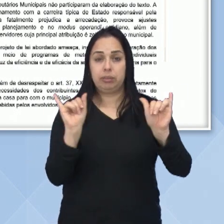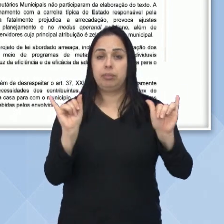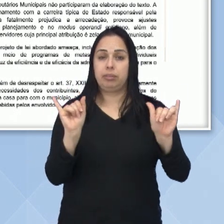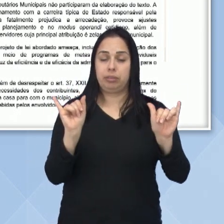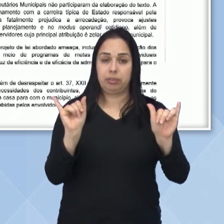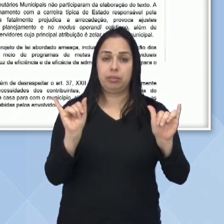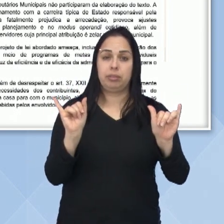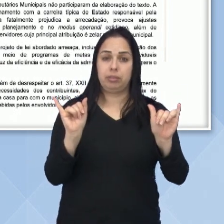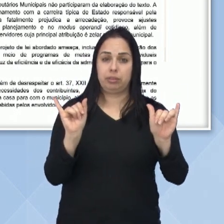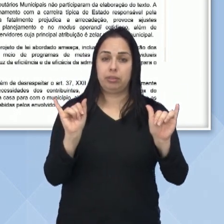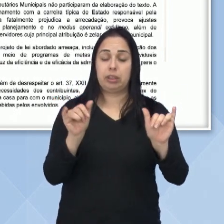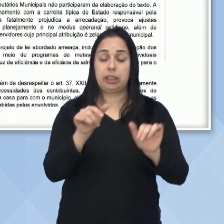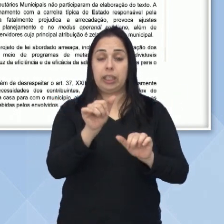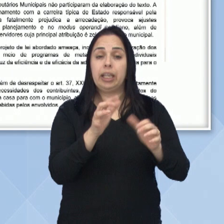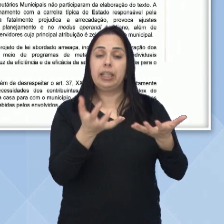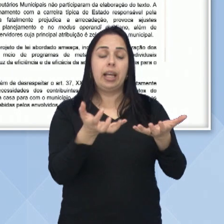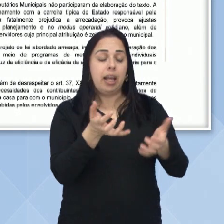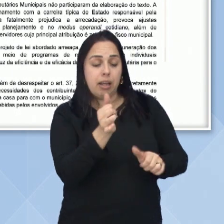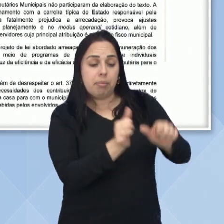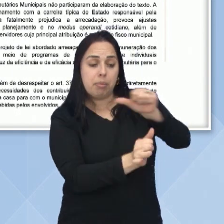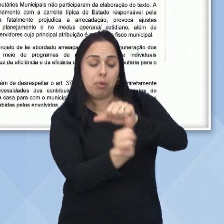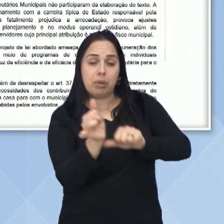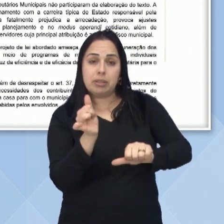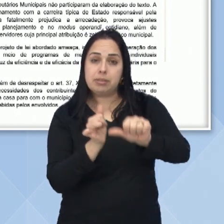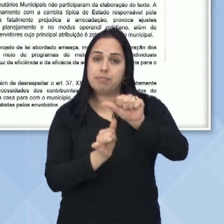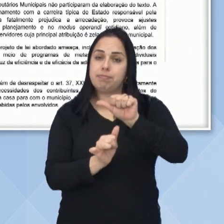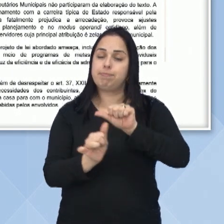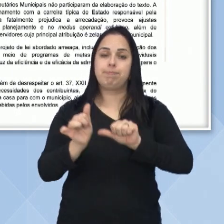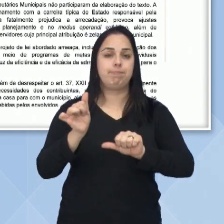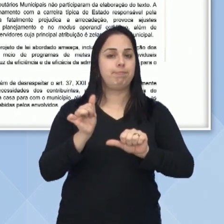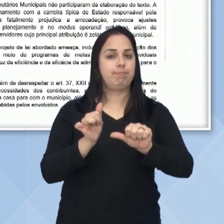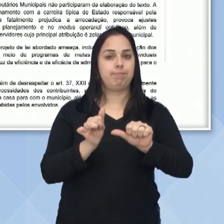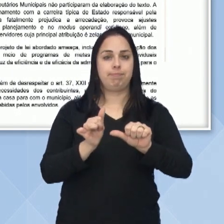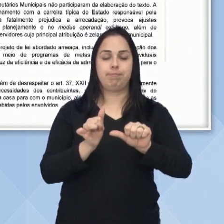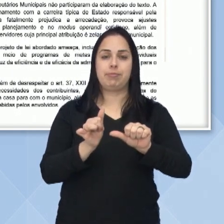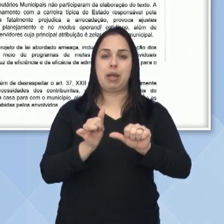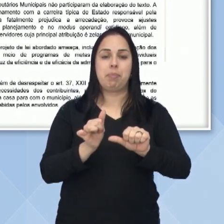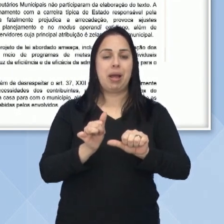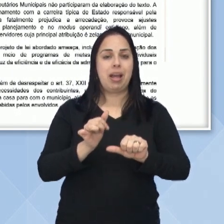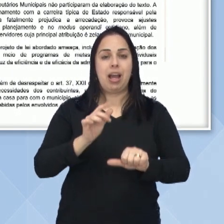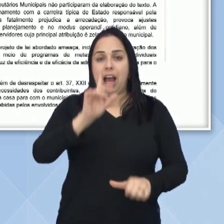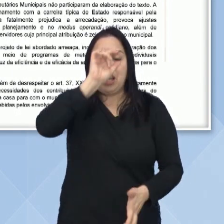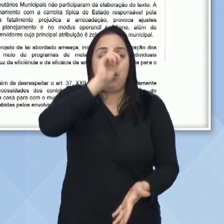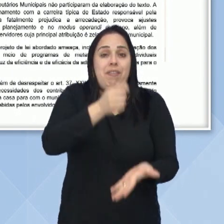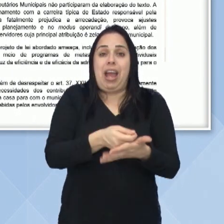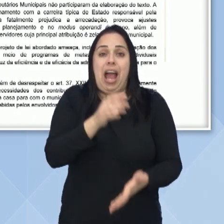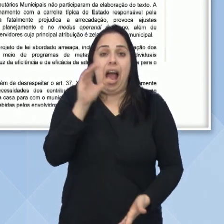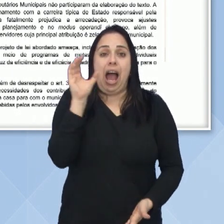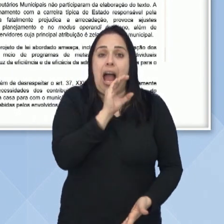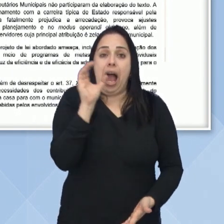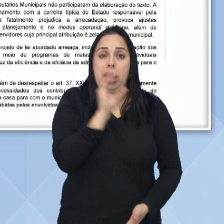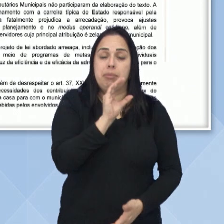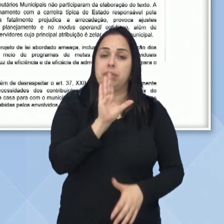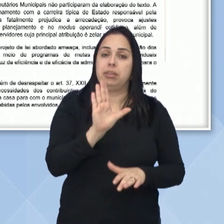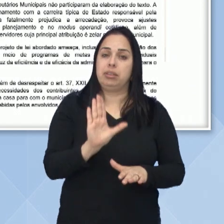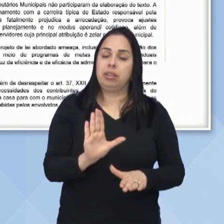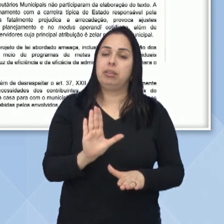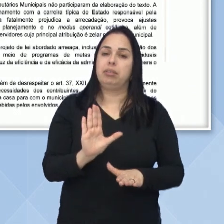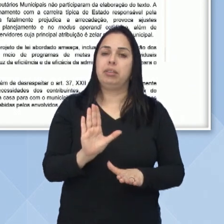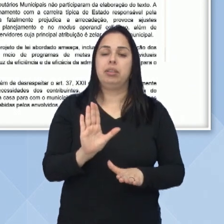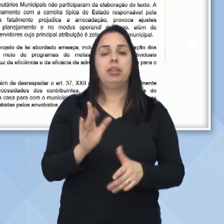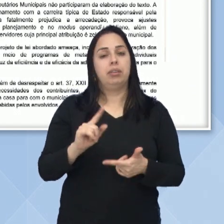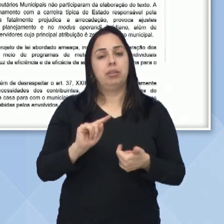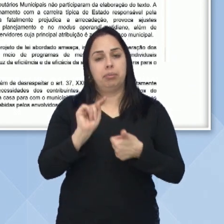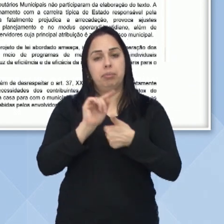pretensa reestruturação é demasiadamente prematura. Sucinta, passamos a